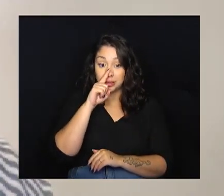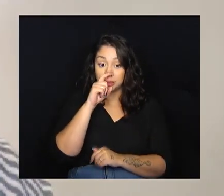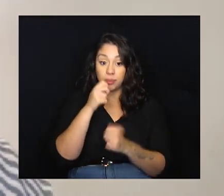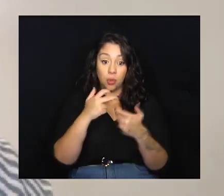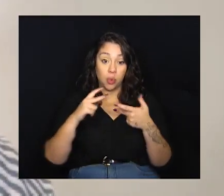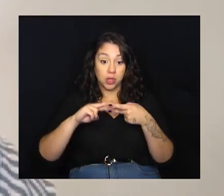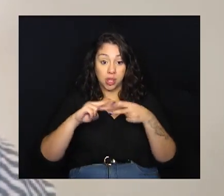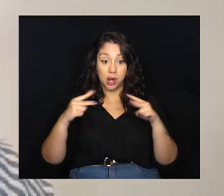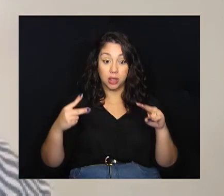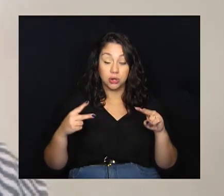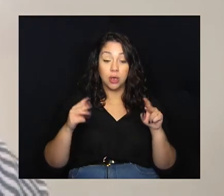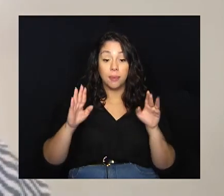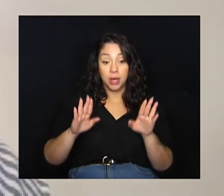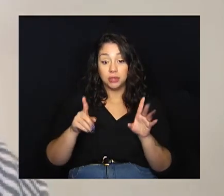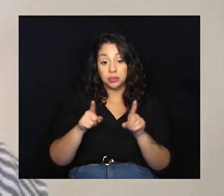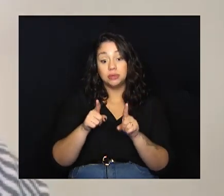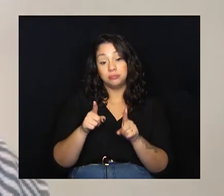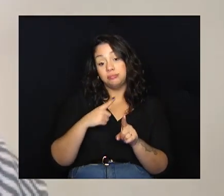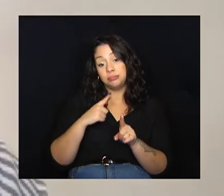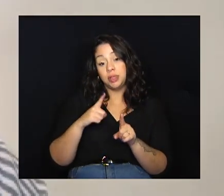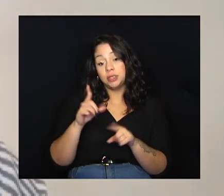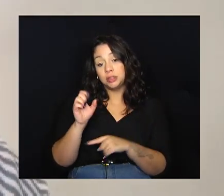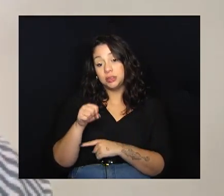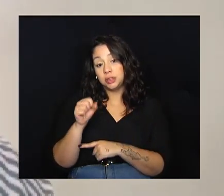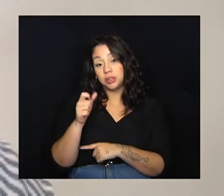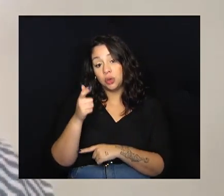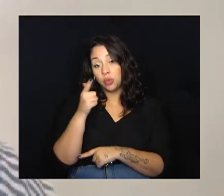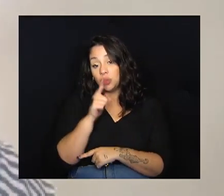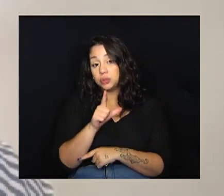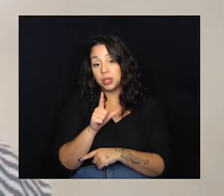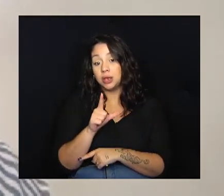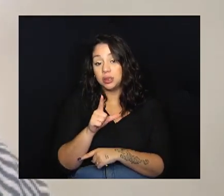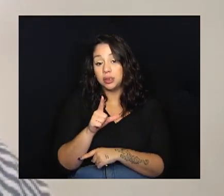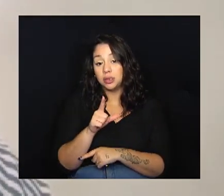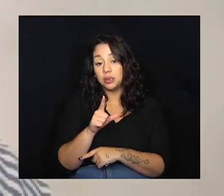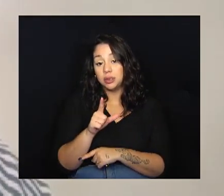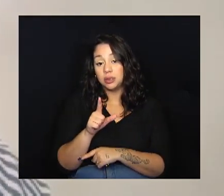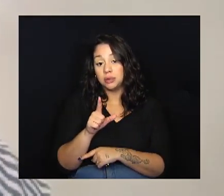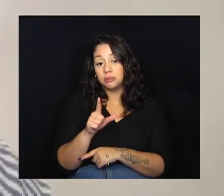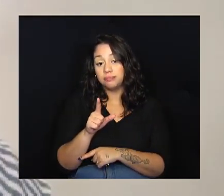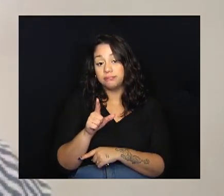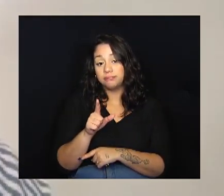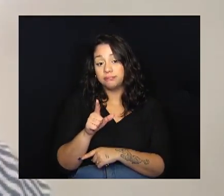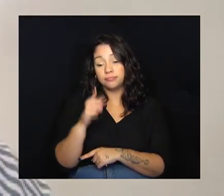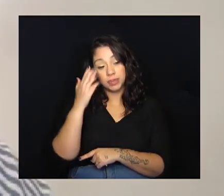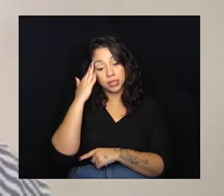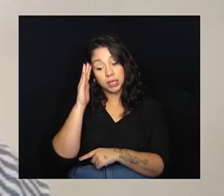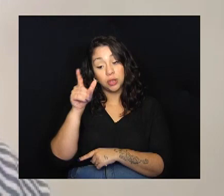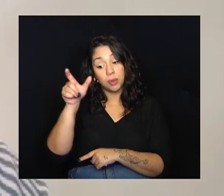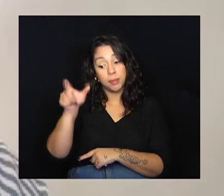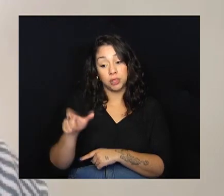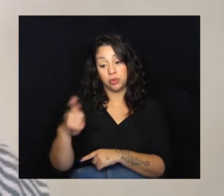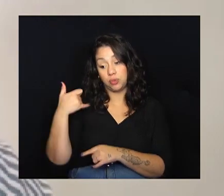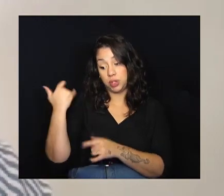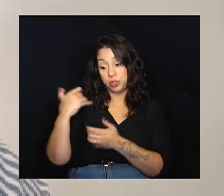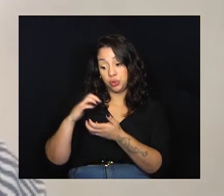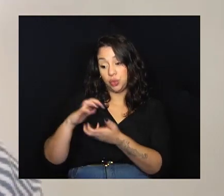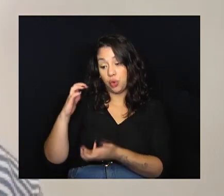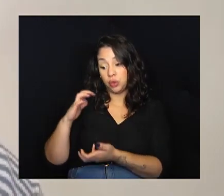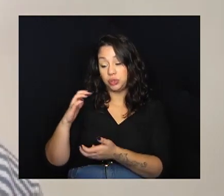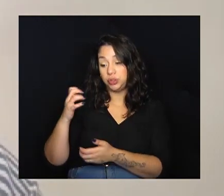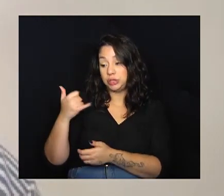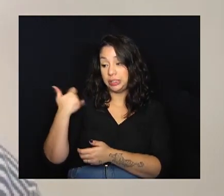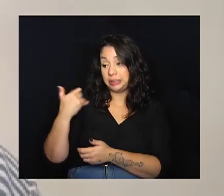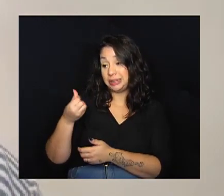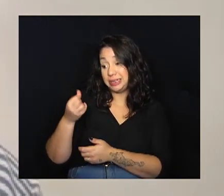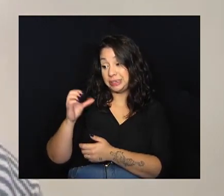determinadas Tá mas sim Teoricamente a gente conseguiria um indivíduo idoso por exemplo a partir dos 60 anos a gente